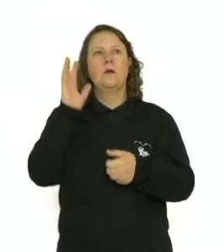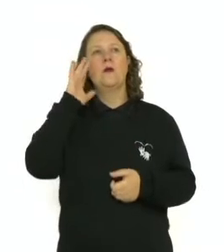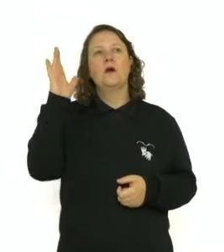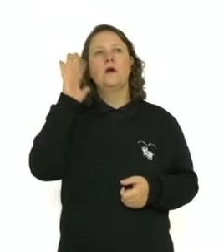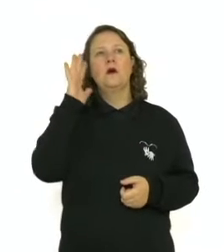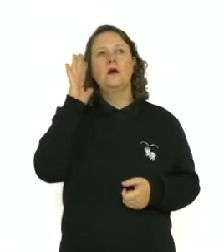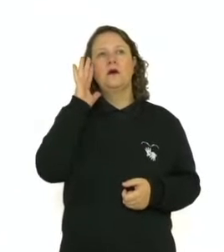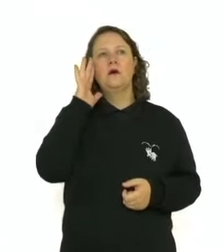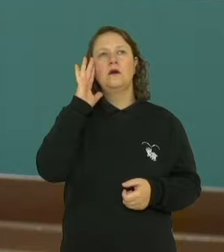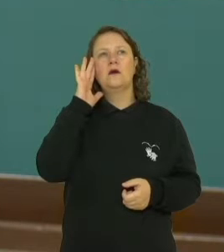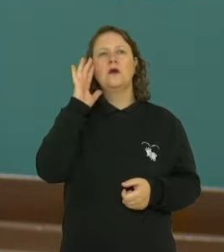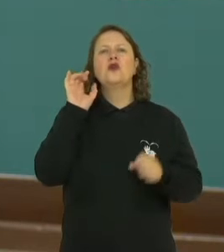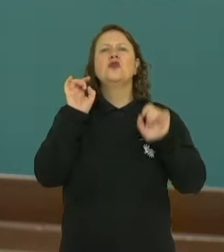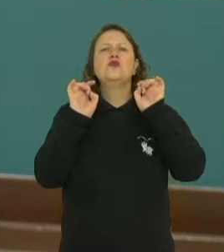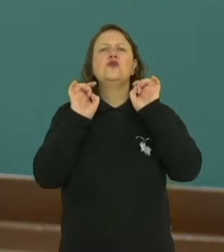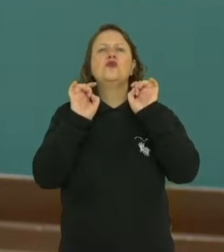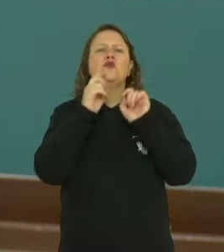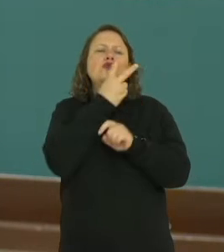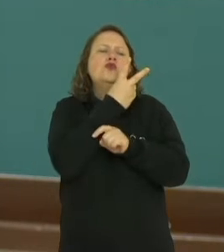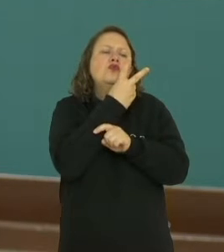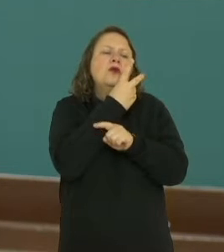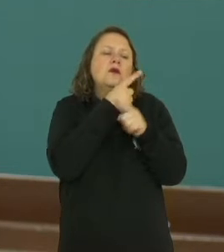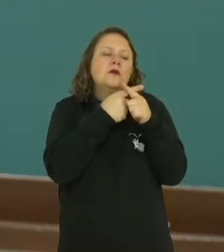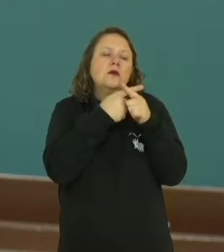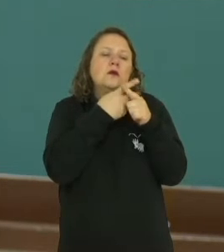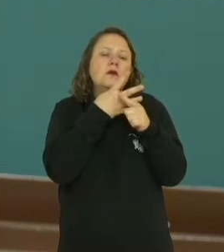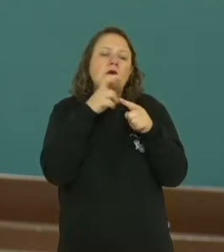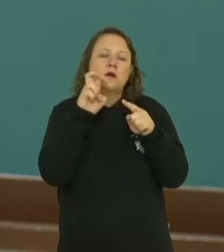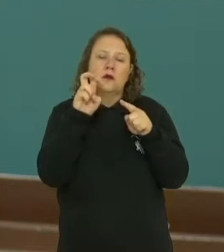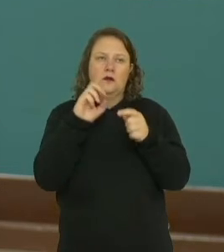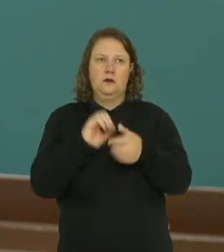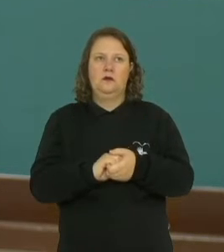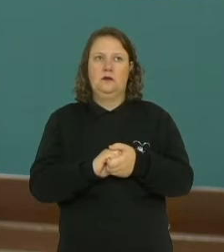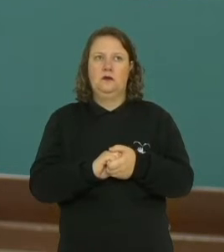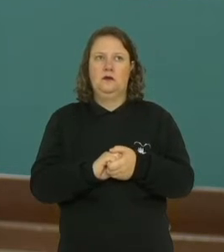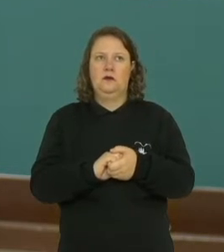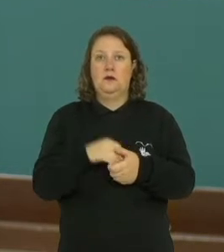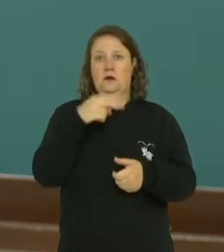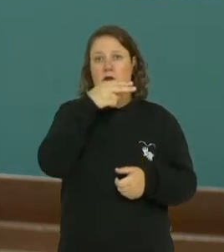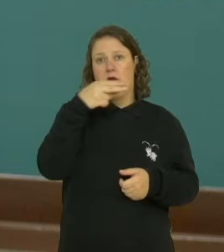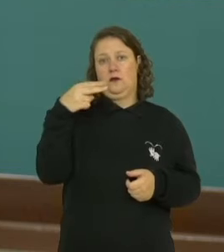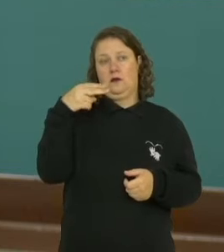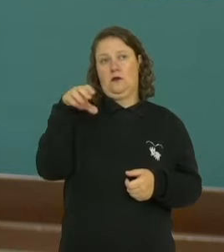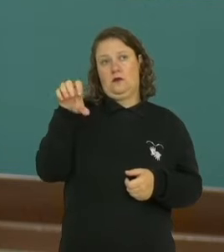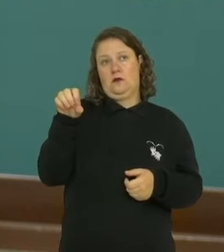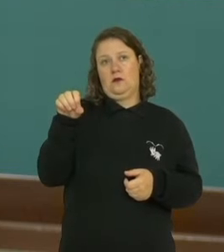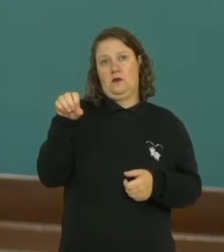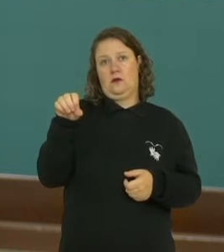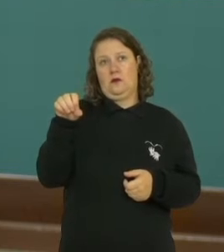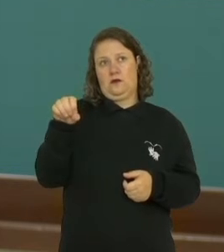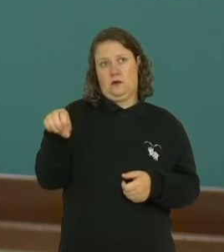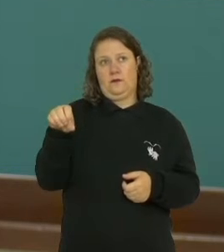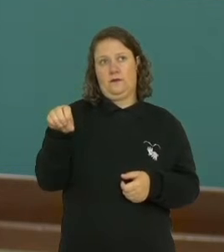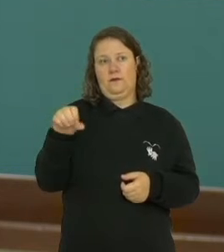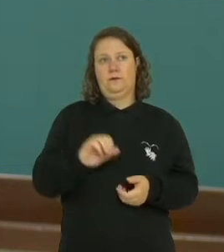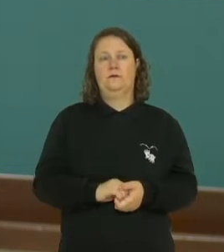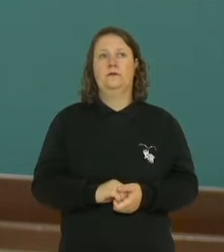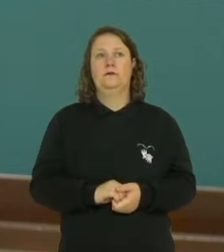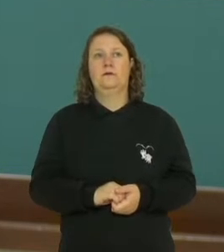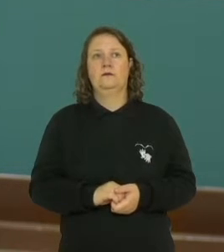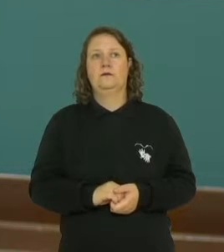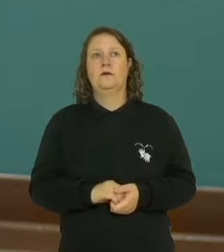seja 0,2, que seja 2 vezes 45. Bom, 2 vezes 45 é 90. Nós temos